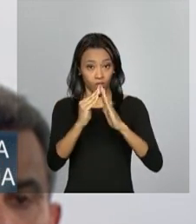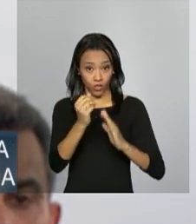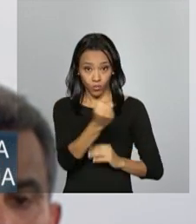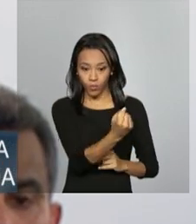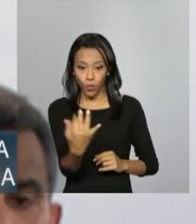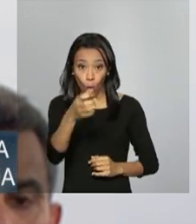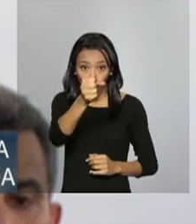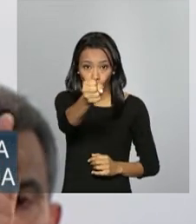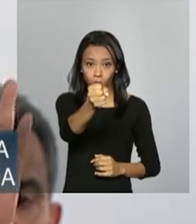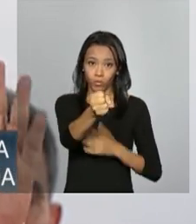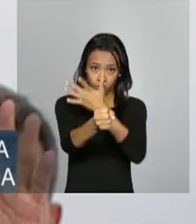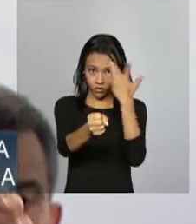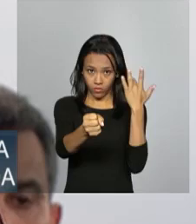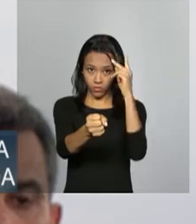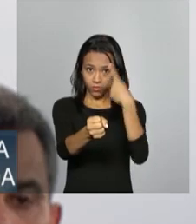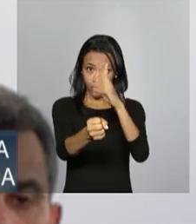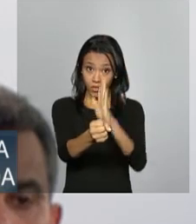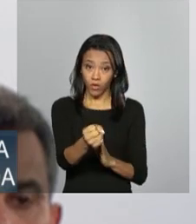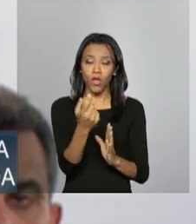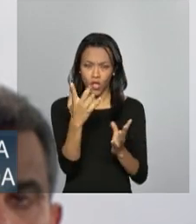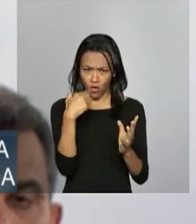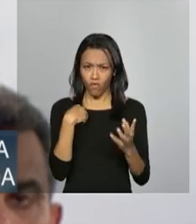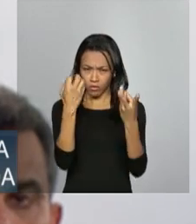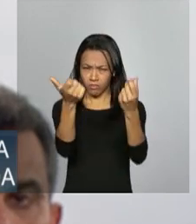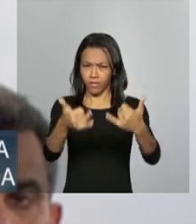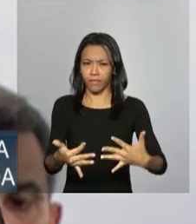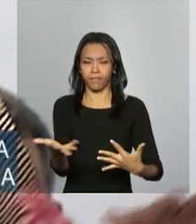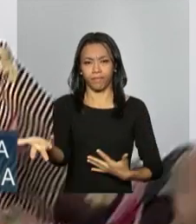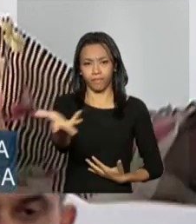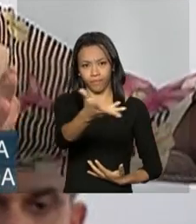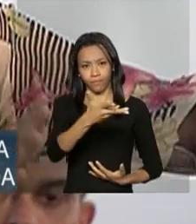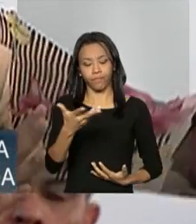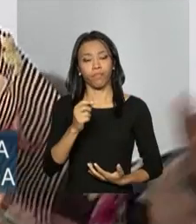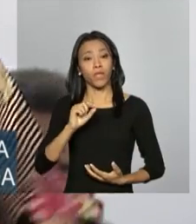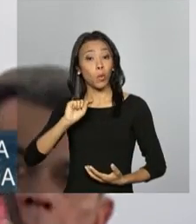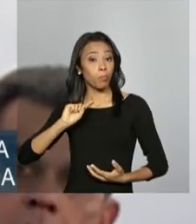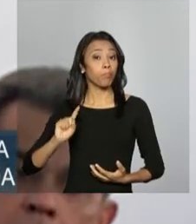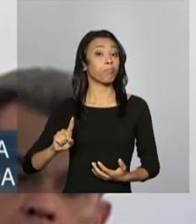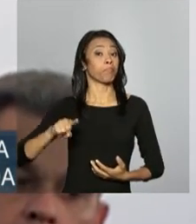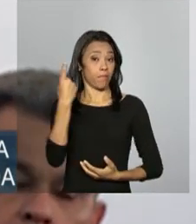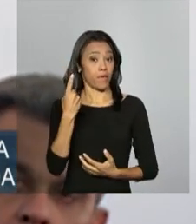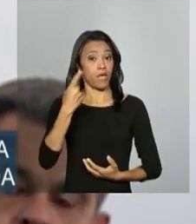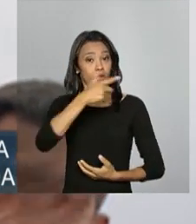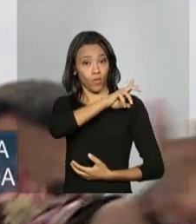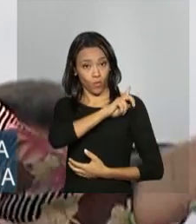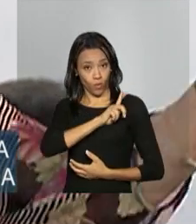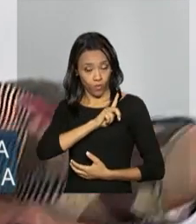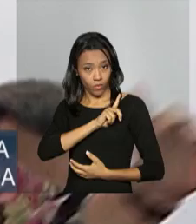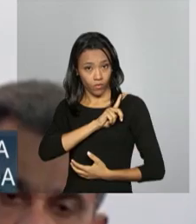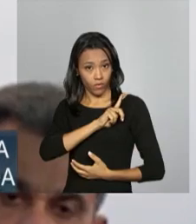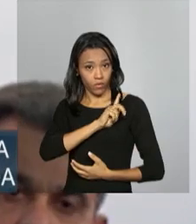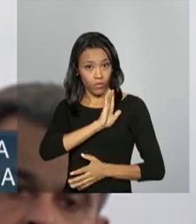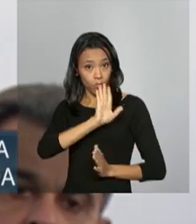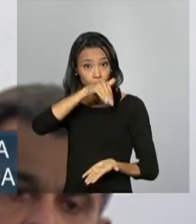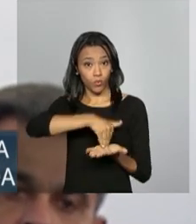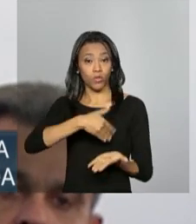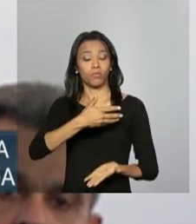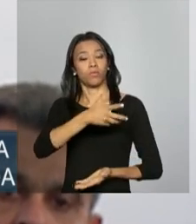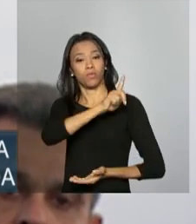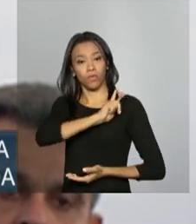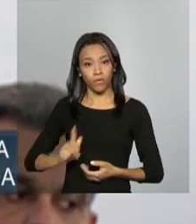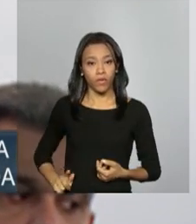quê? Vou fazer uma conta para vocês. No primeiro governo do presidente, no último do governo do